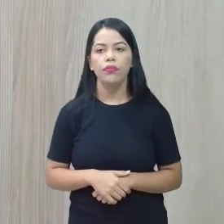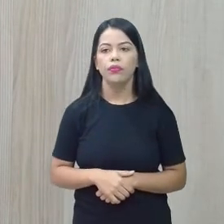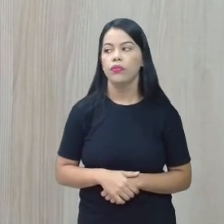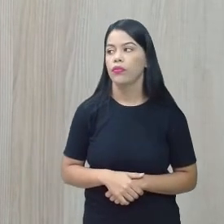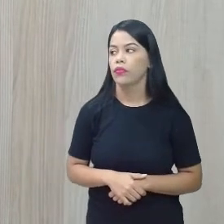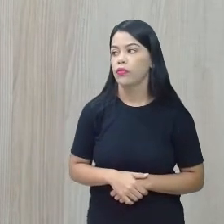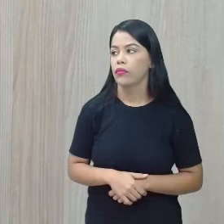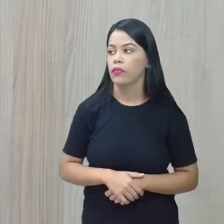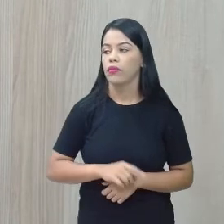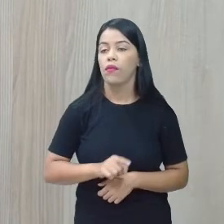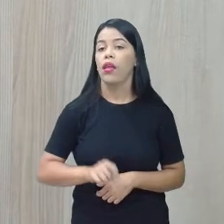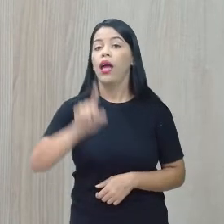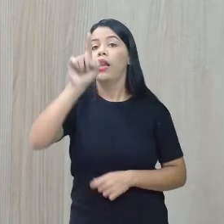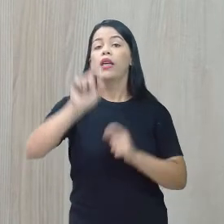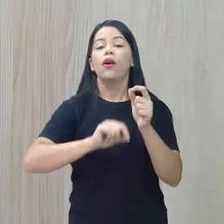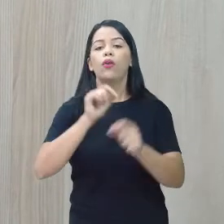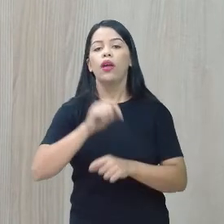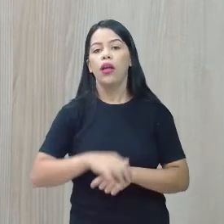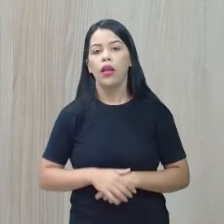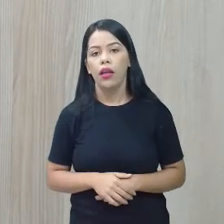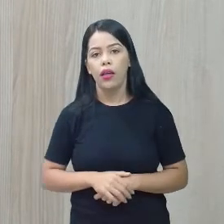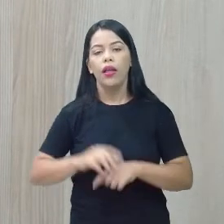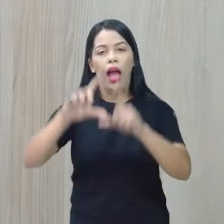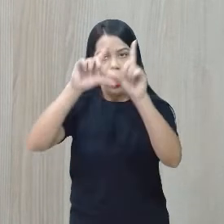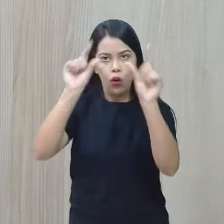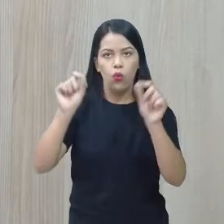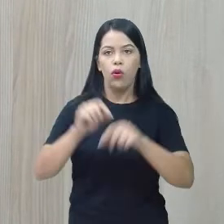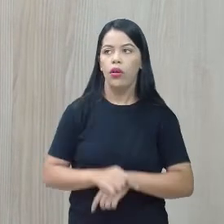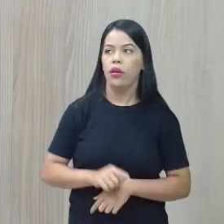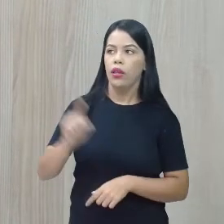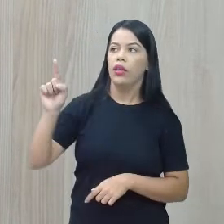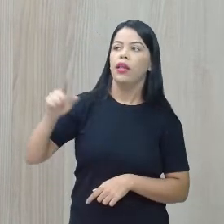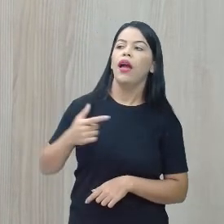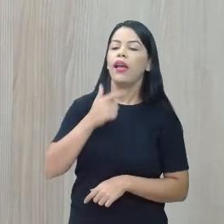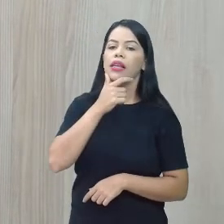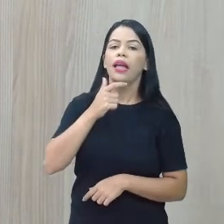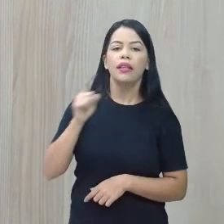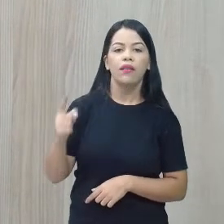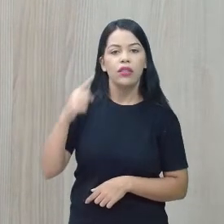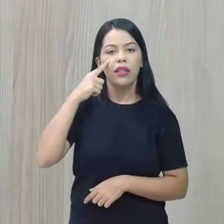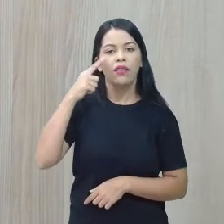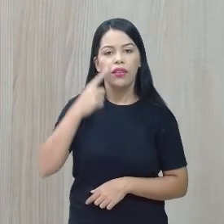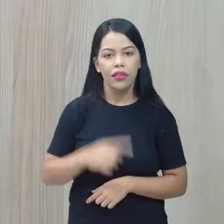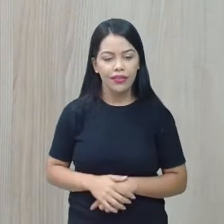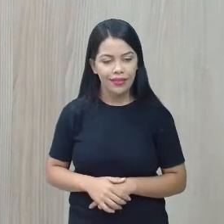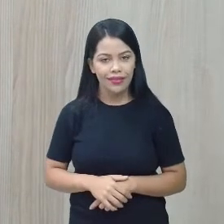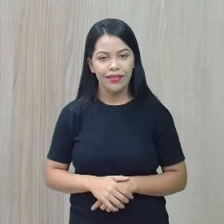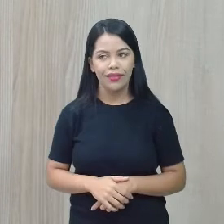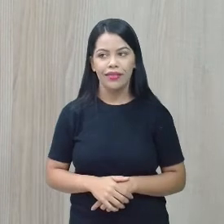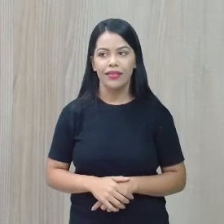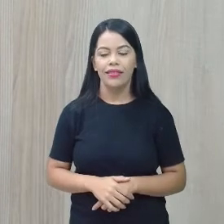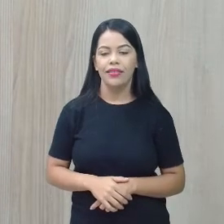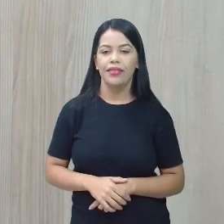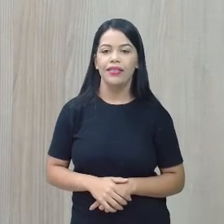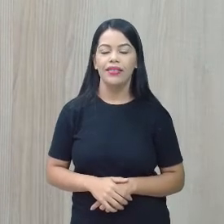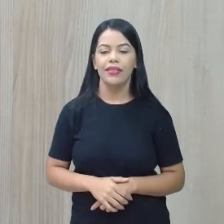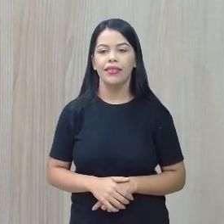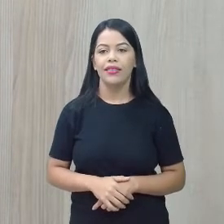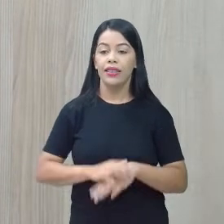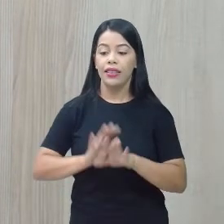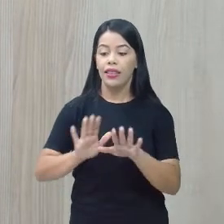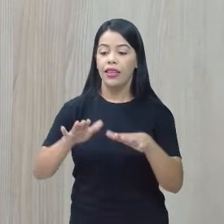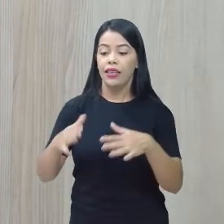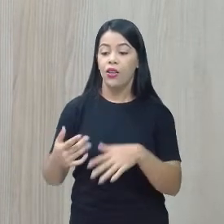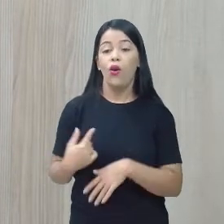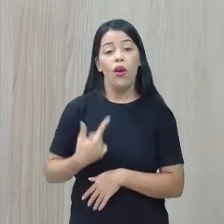Ali, aquilo ali que está em cima é o quê? Ele disse, a Lua. Aí disse, e a Inglaterra, você tá vendo? É verdade. Ele